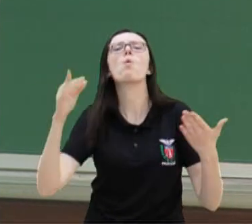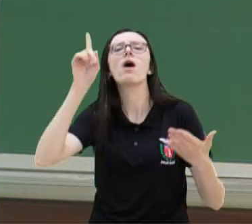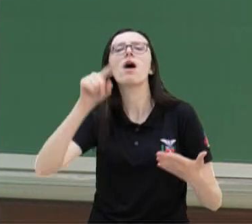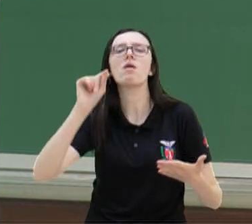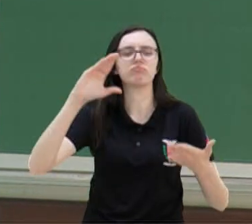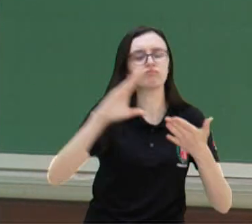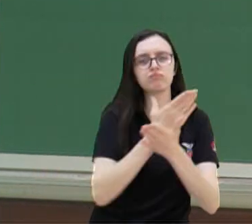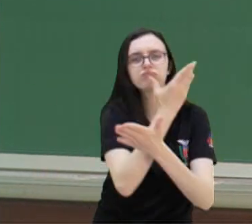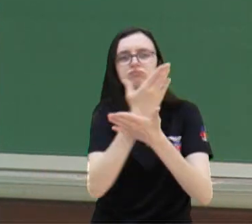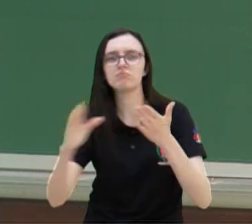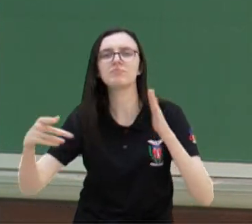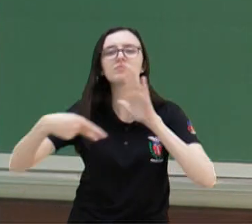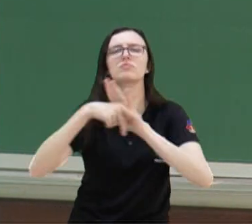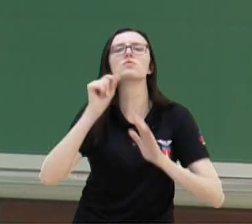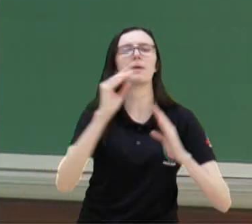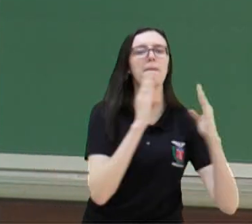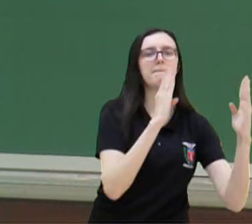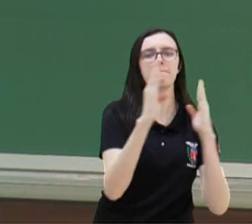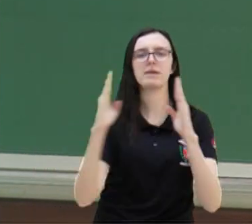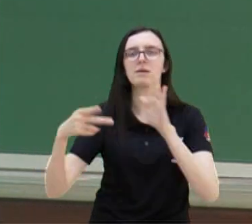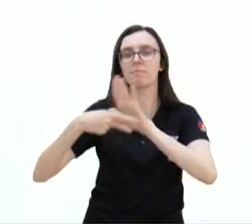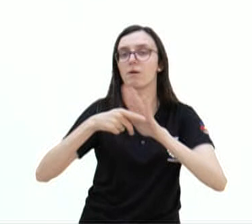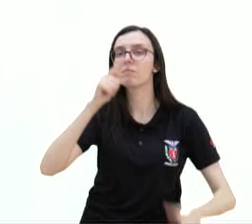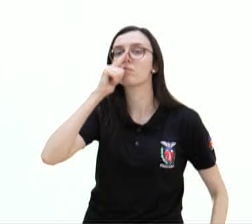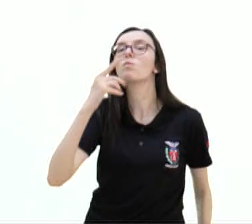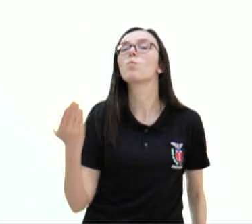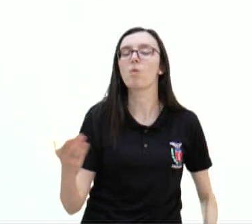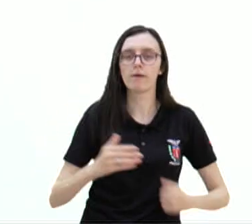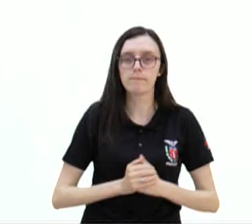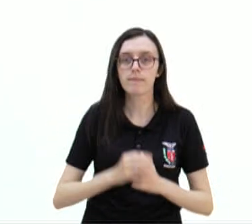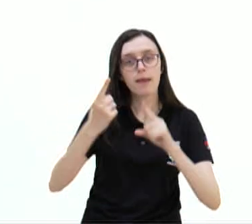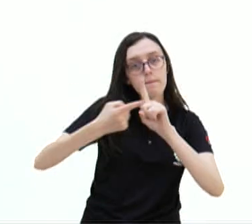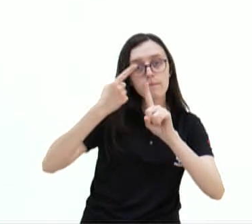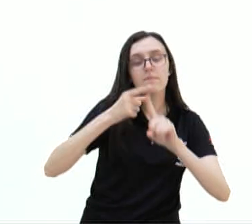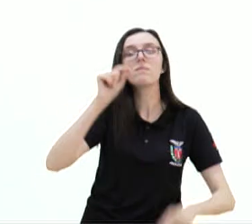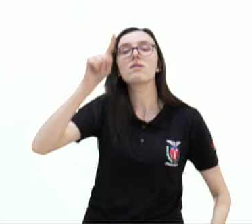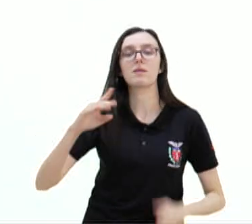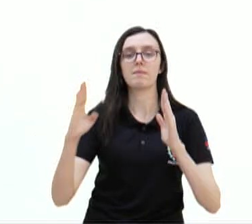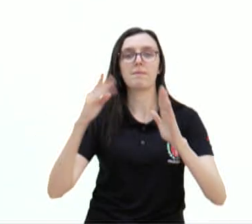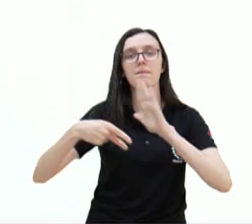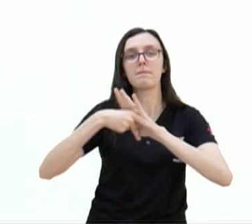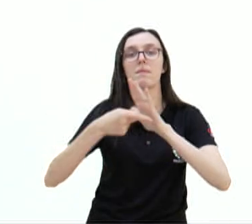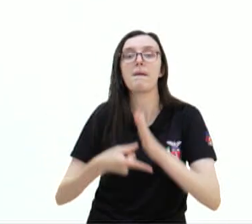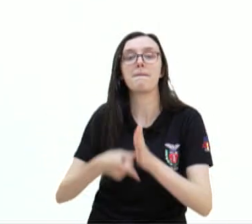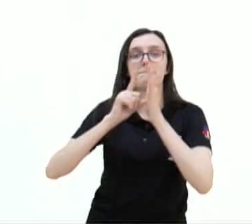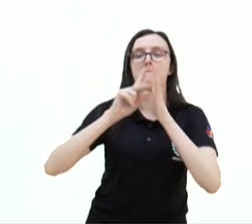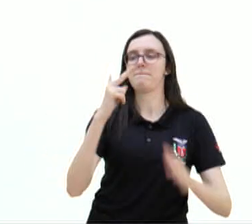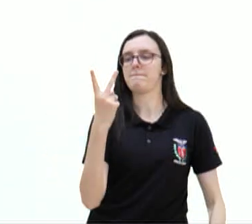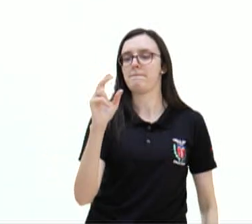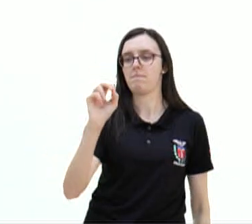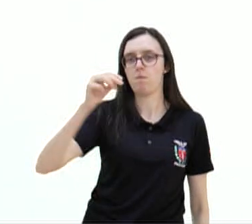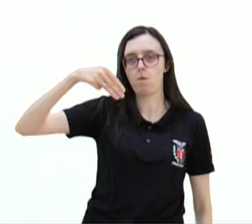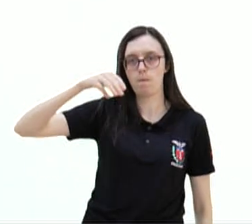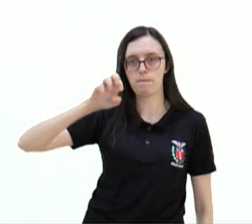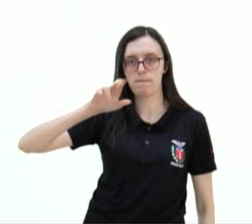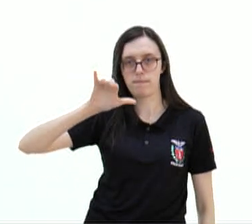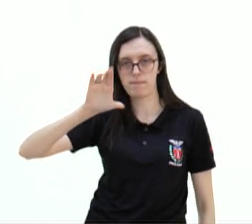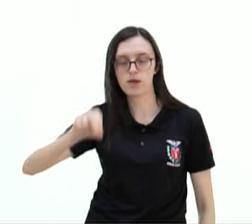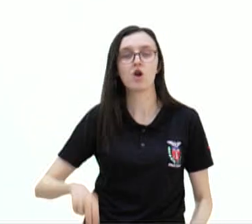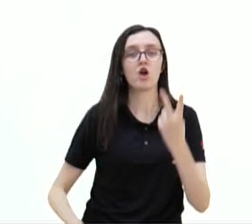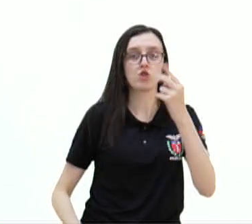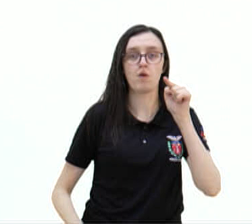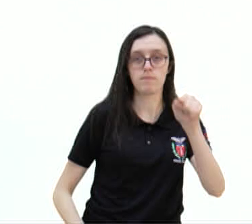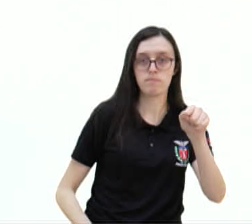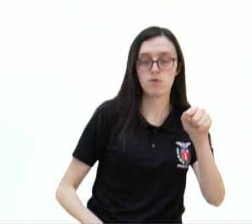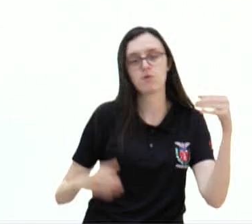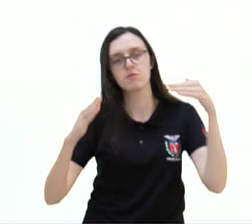as divisões dos períodos da Grécia Antiga? O primeiro é chamado de período pré-homérico, que vai de 2000 a 1100